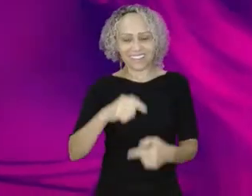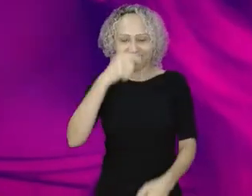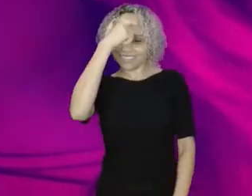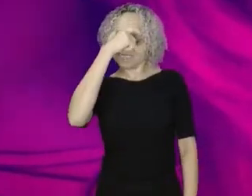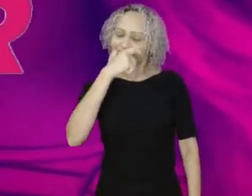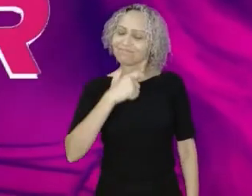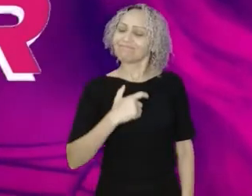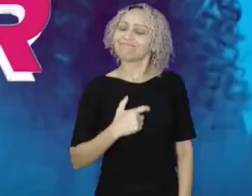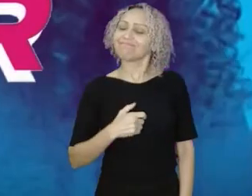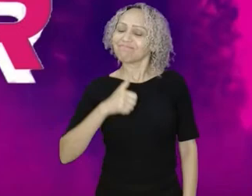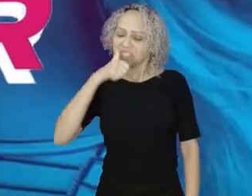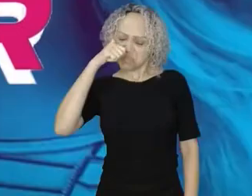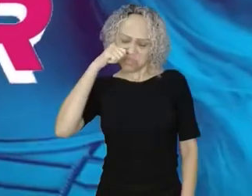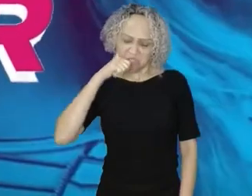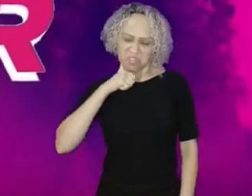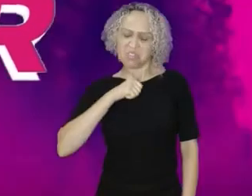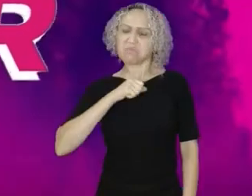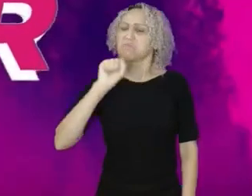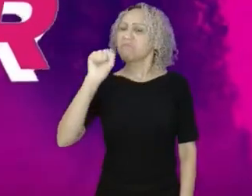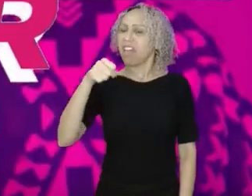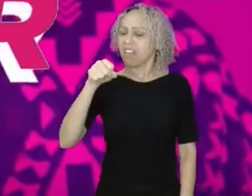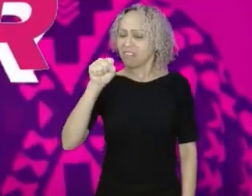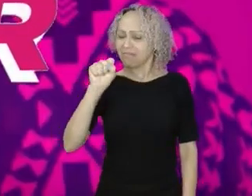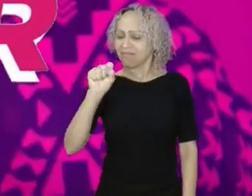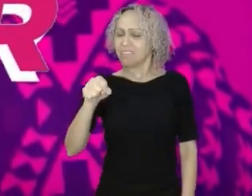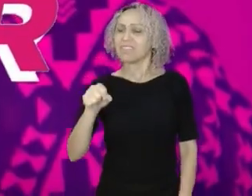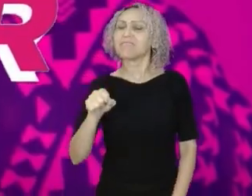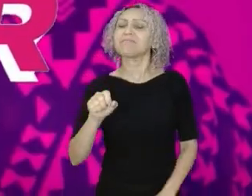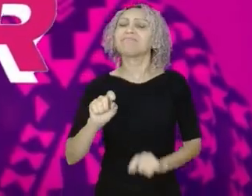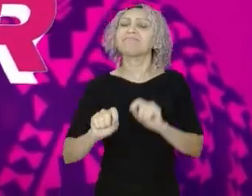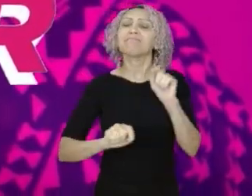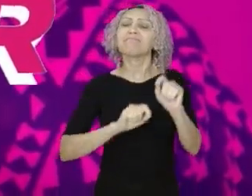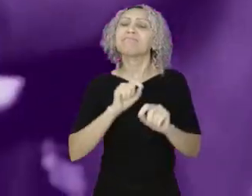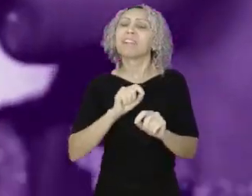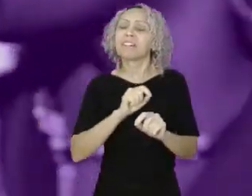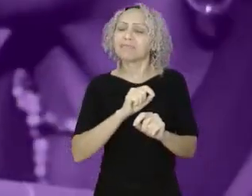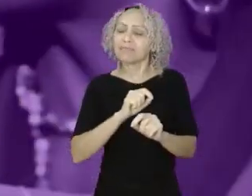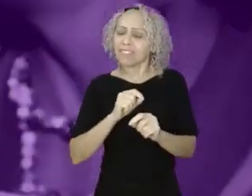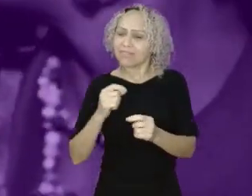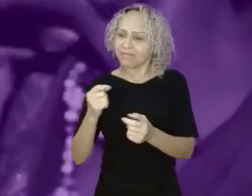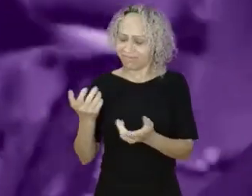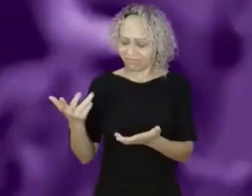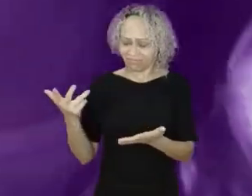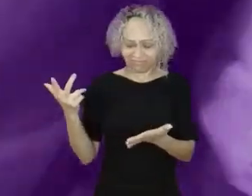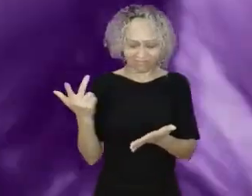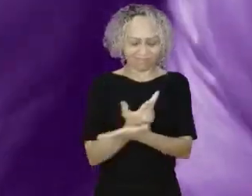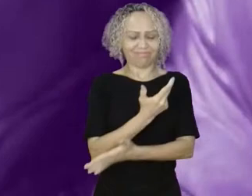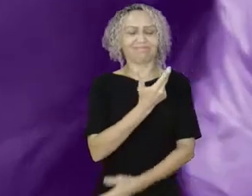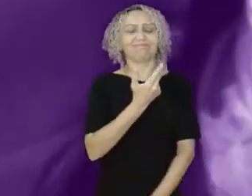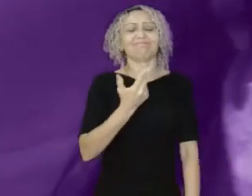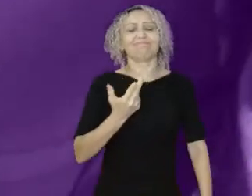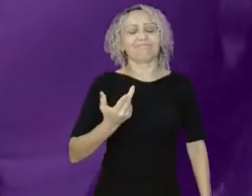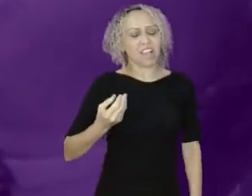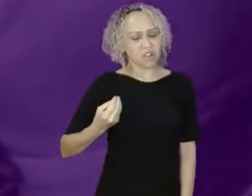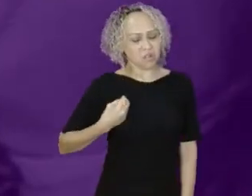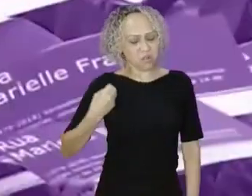Porque eu sou mulher pra fazer